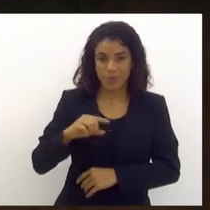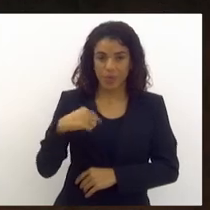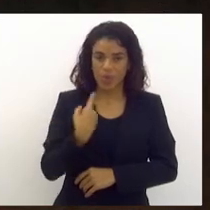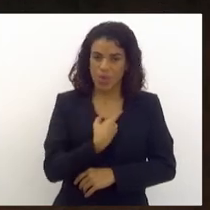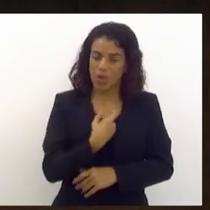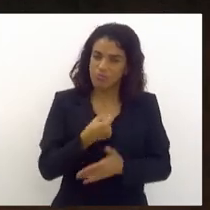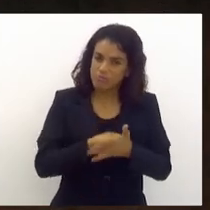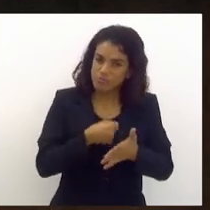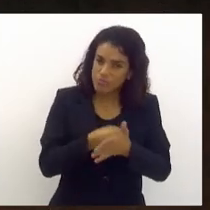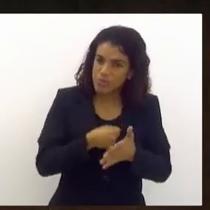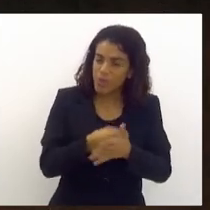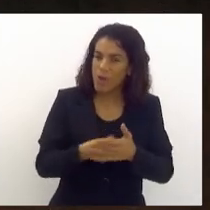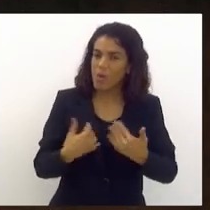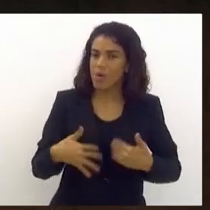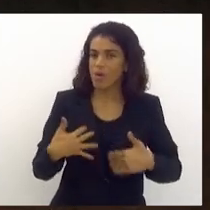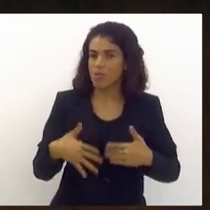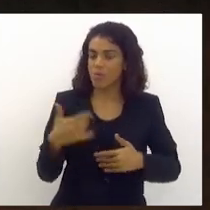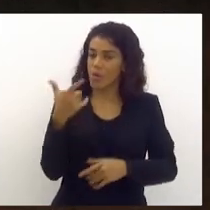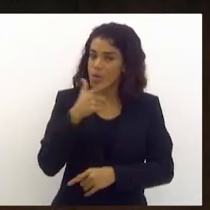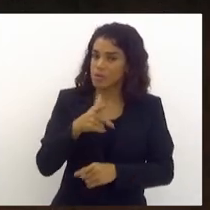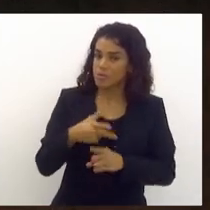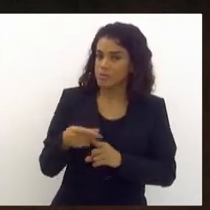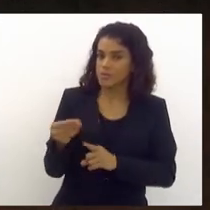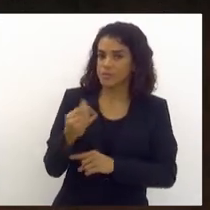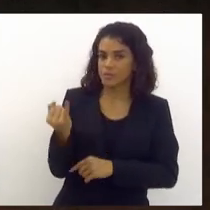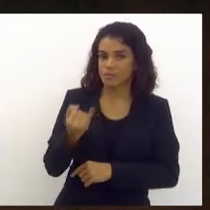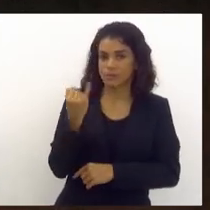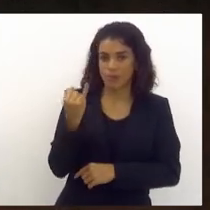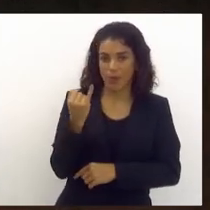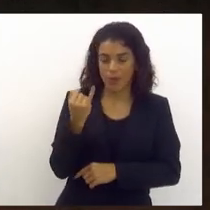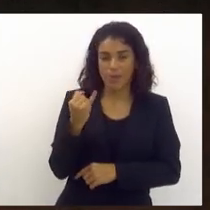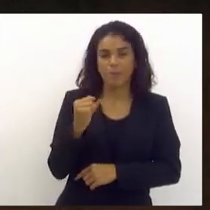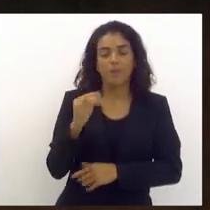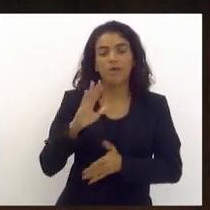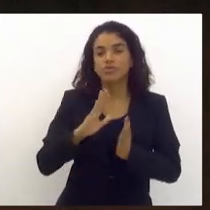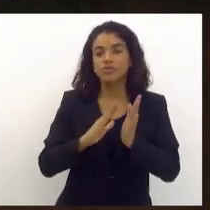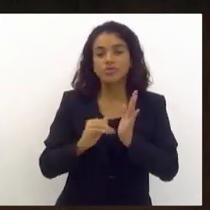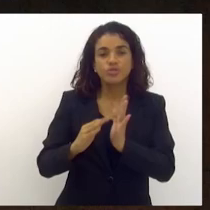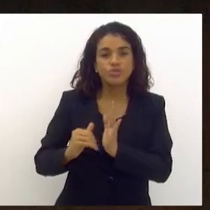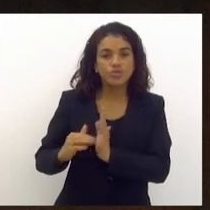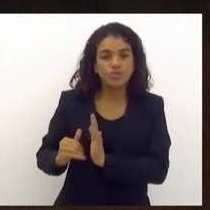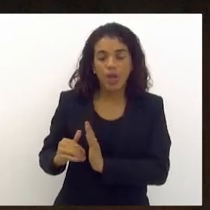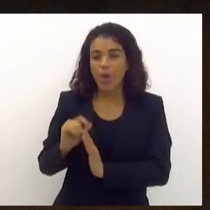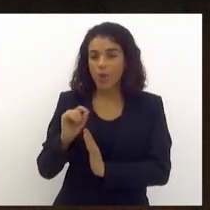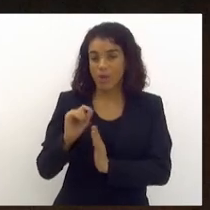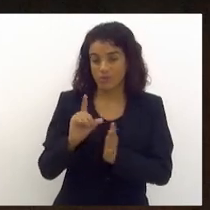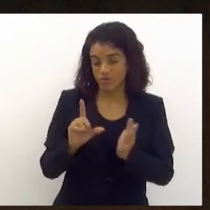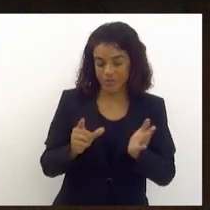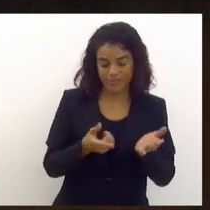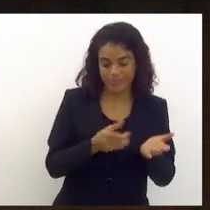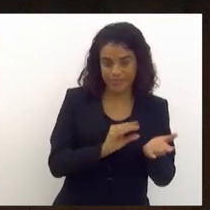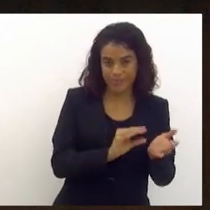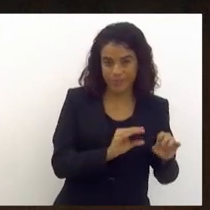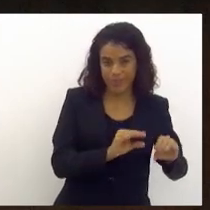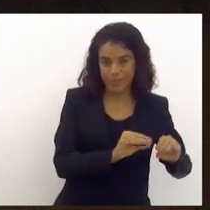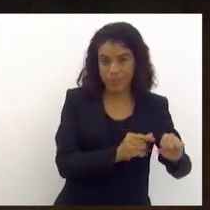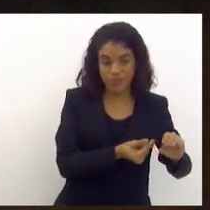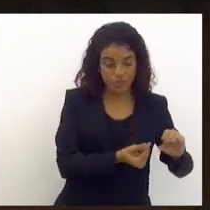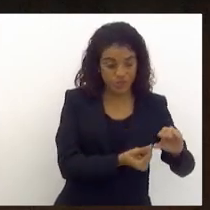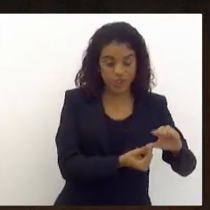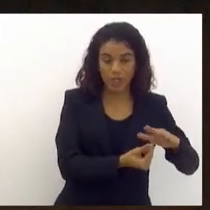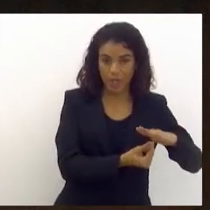lutou muito e conseguiu uma vitória importante para retirar o Fundo Estadual de Habitação de Interesse